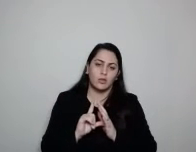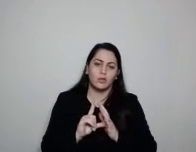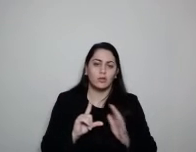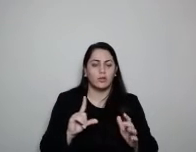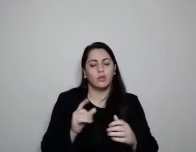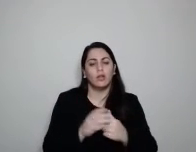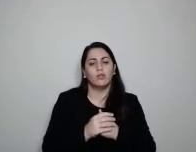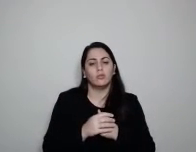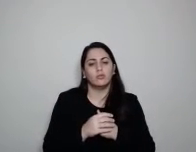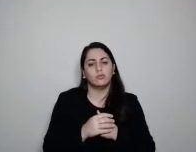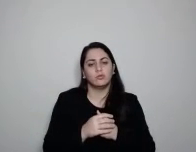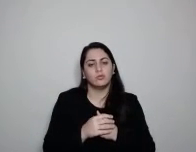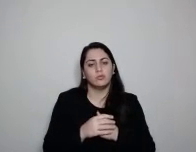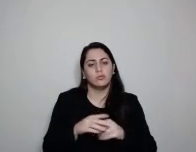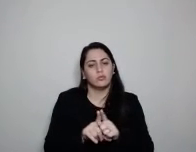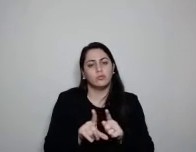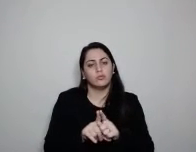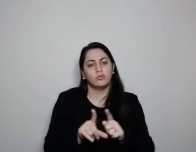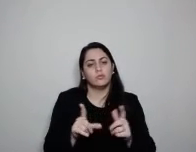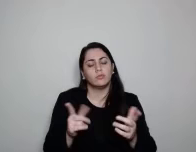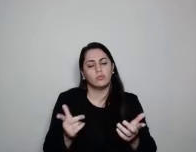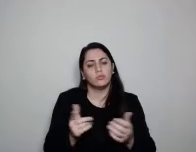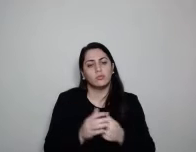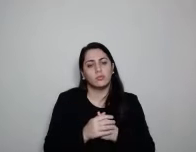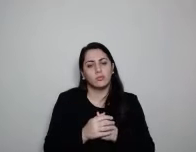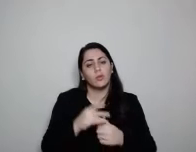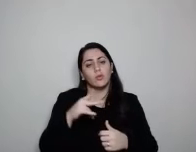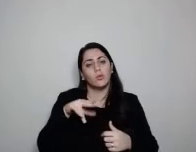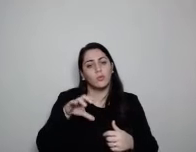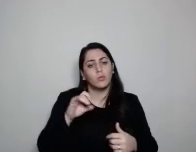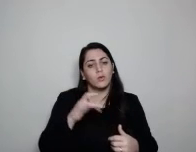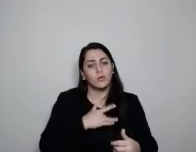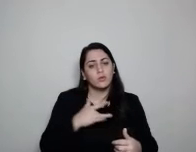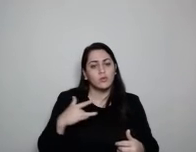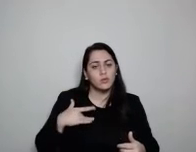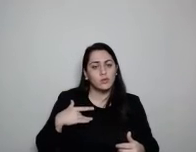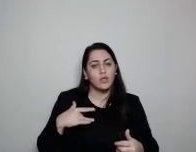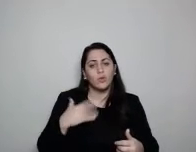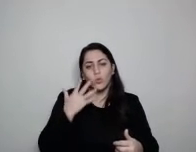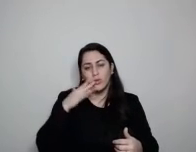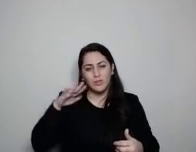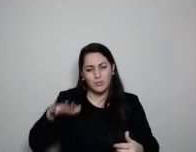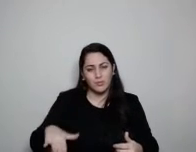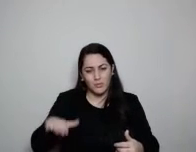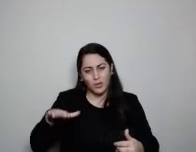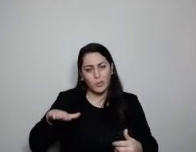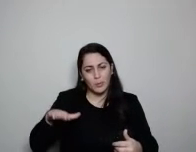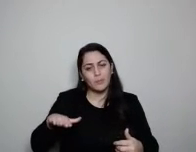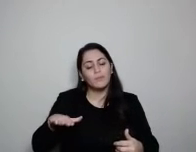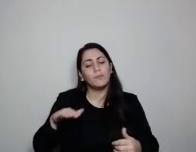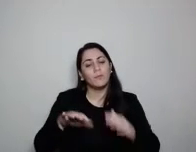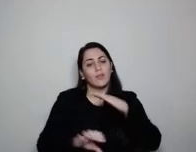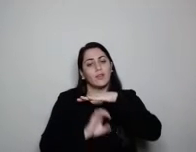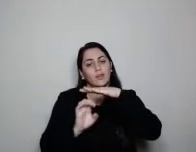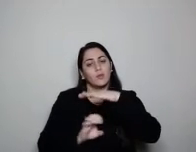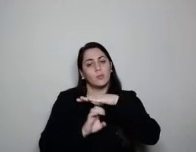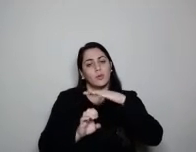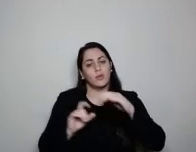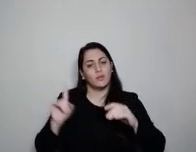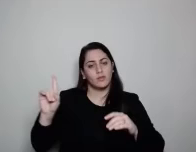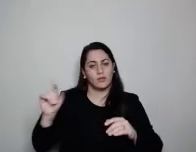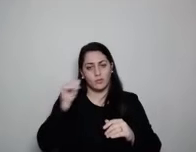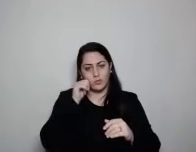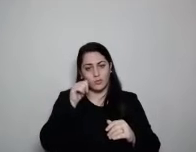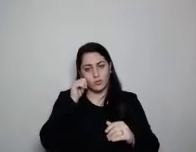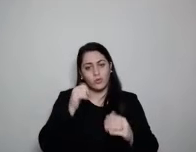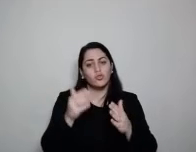paga pelo meu constituído e o plano de saúde da caçula é paga pela empresa da agravada. E a gente pede para que isso seja mantido,